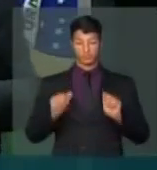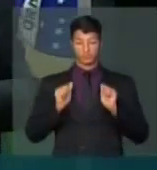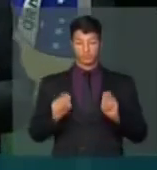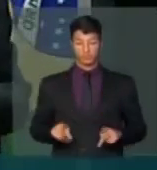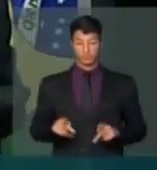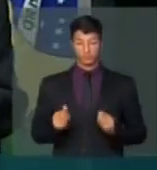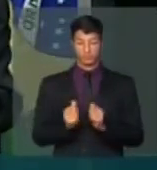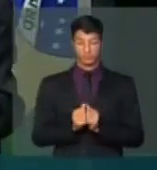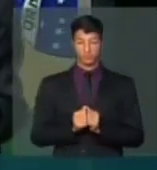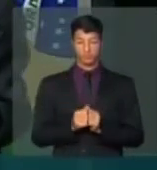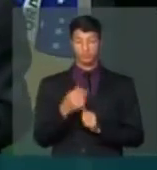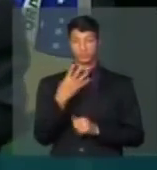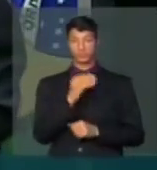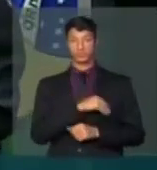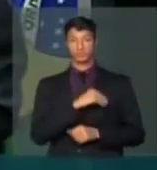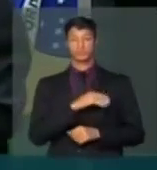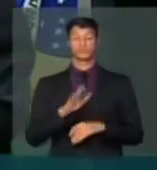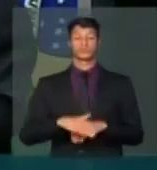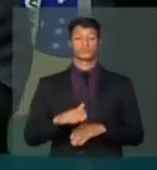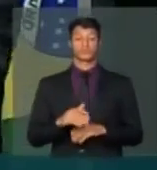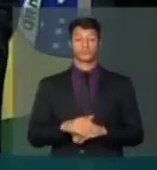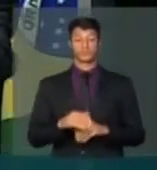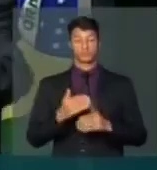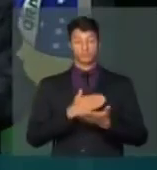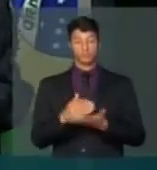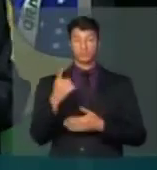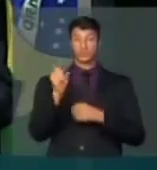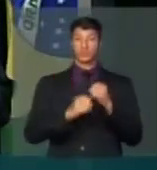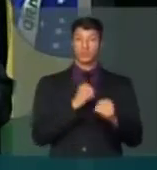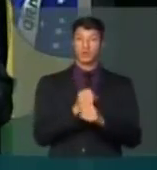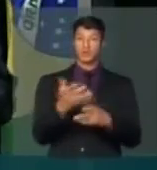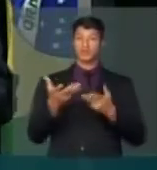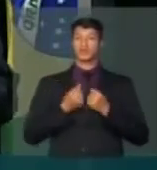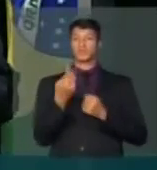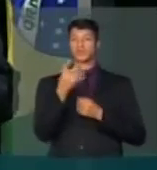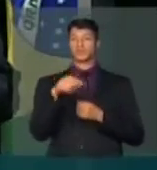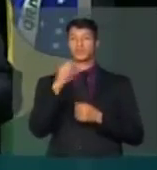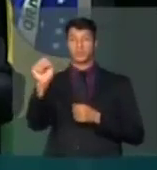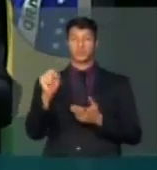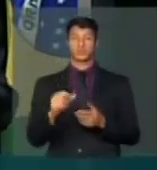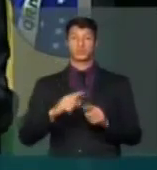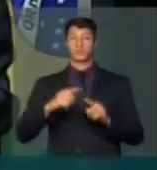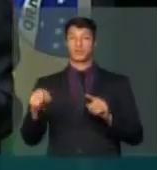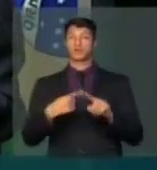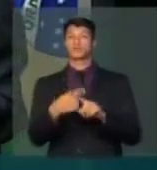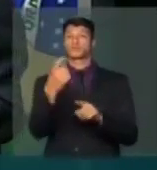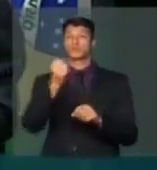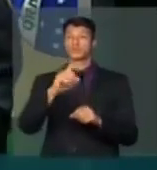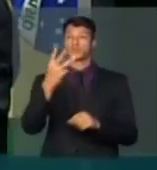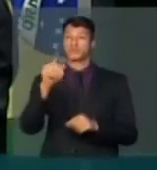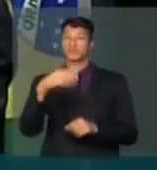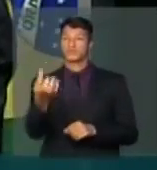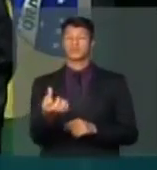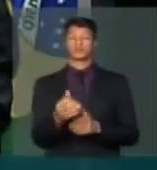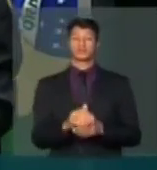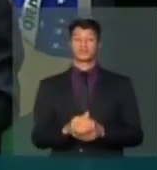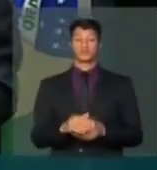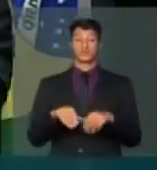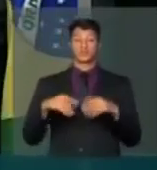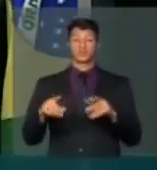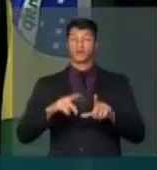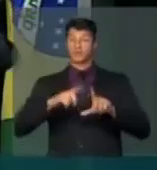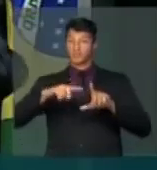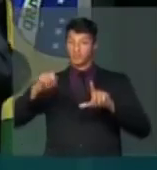aposenta com 4 salários mínimos. Passa um ano, recebe 3,8. Mais um ano, 3,6. E aí